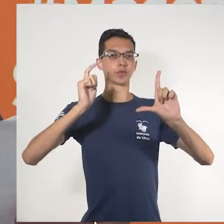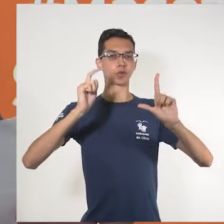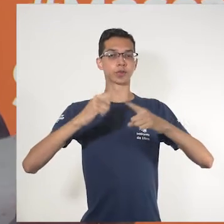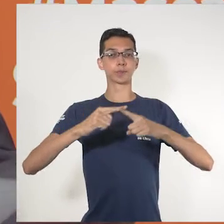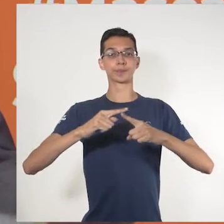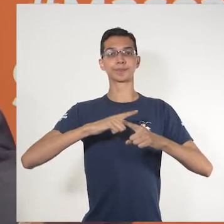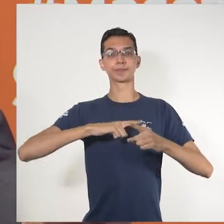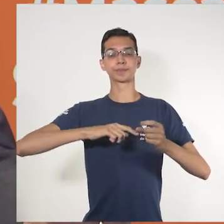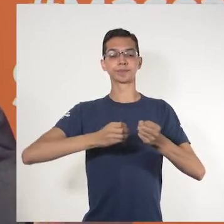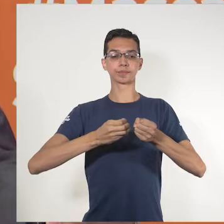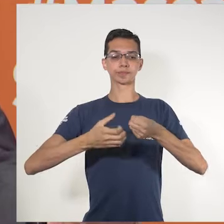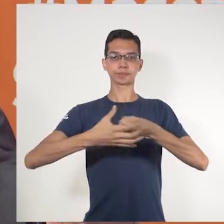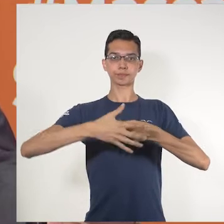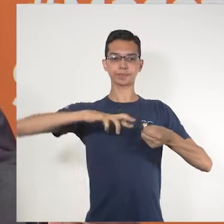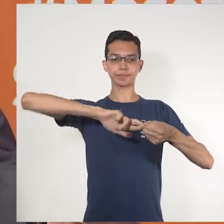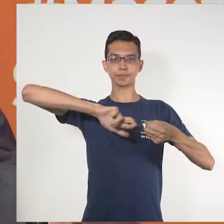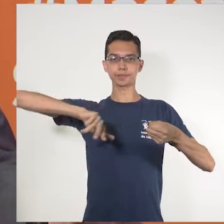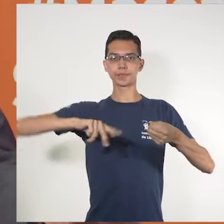variante P1,